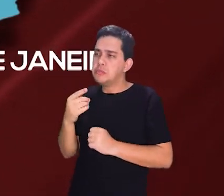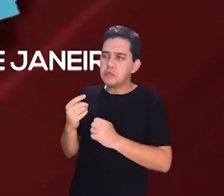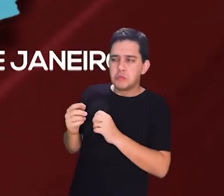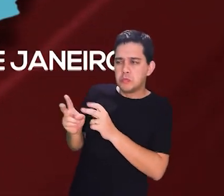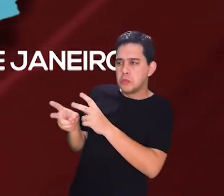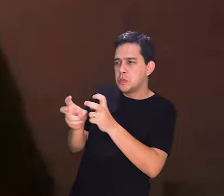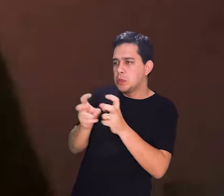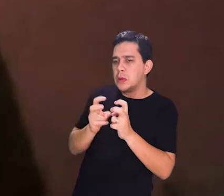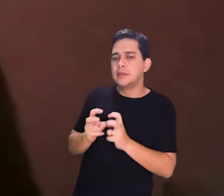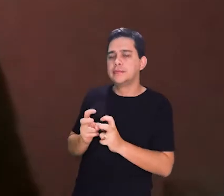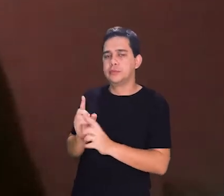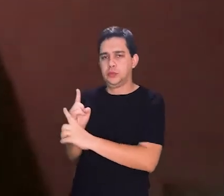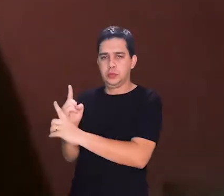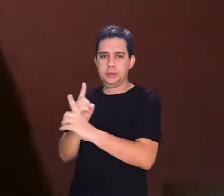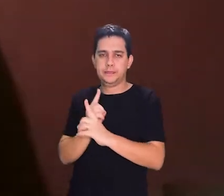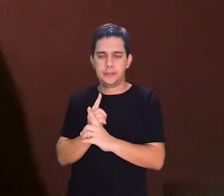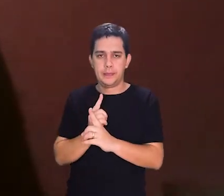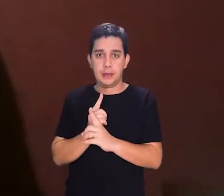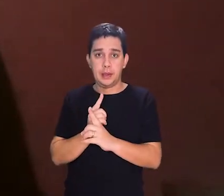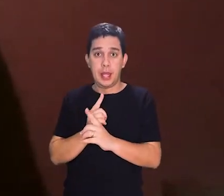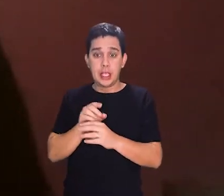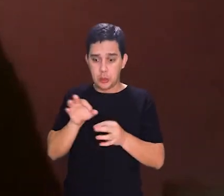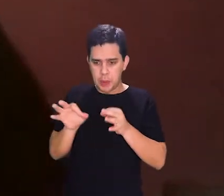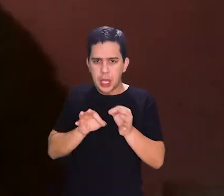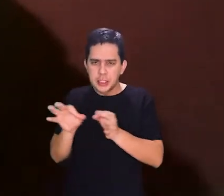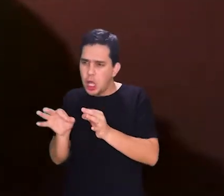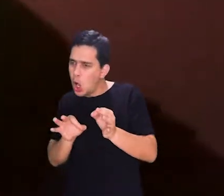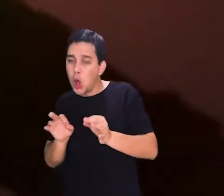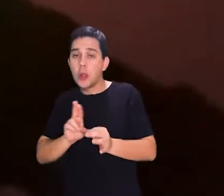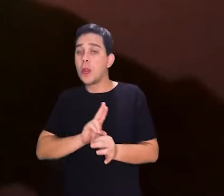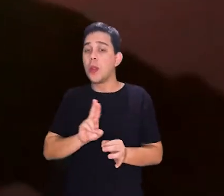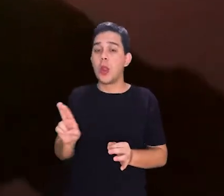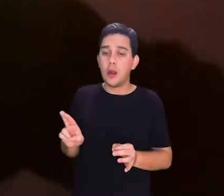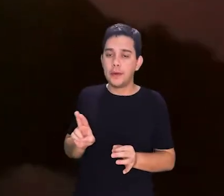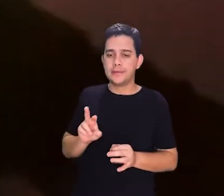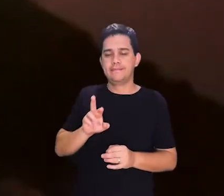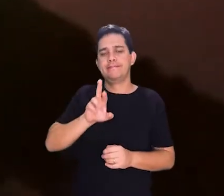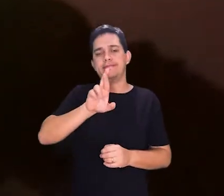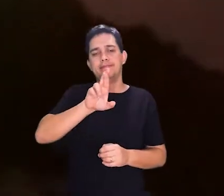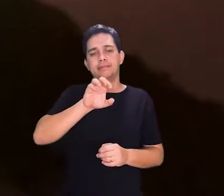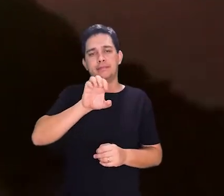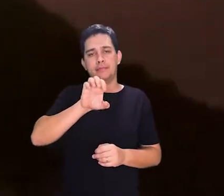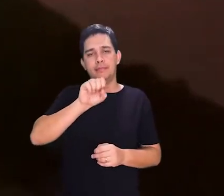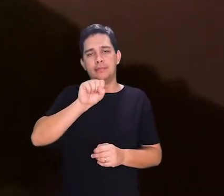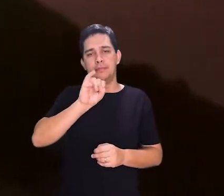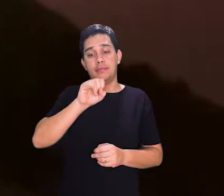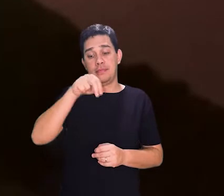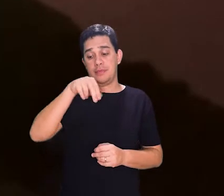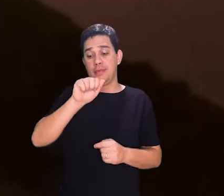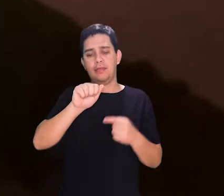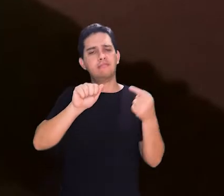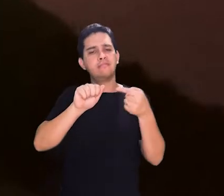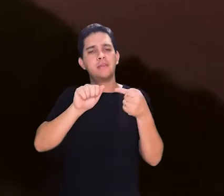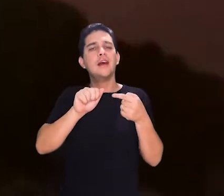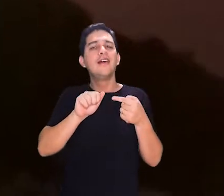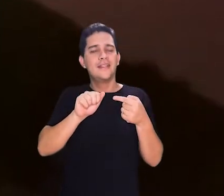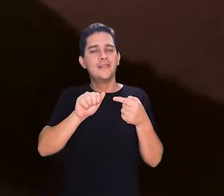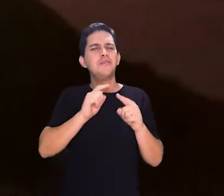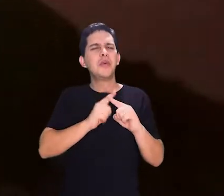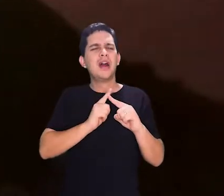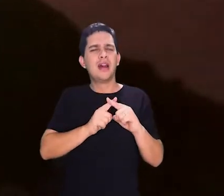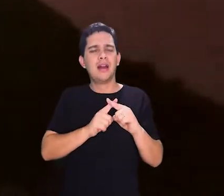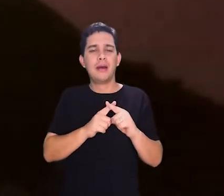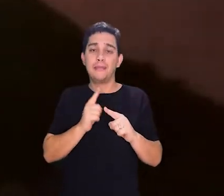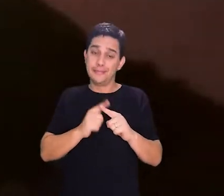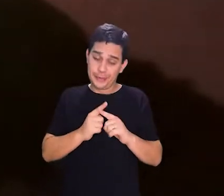esses personagens. A operação ela se chamou Resina justamente porque a